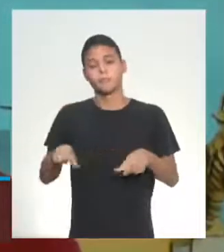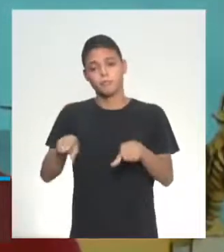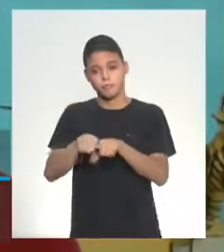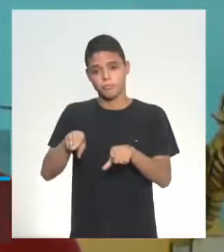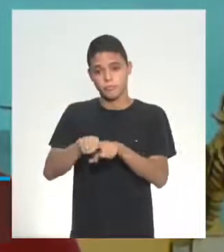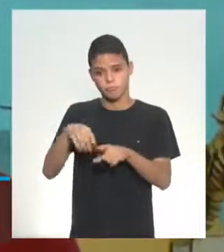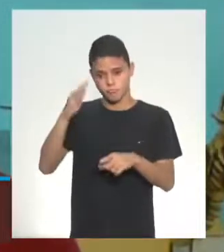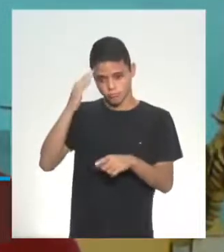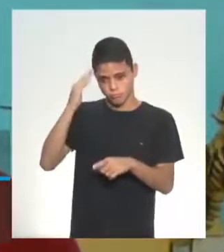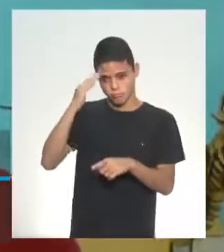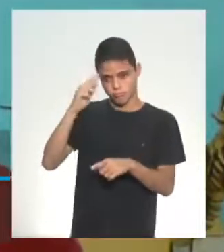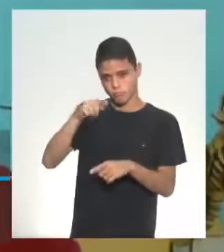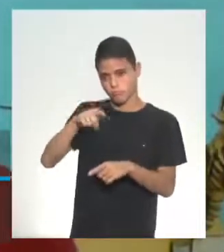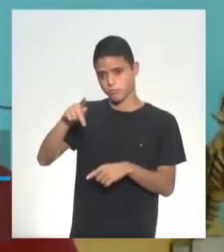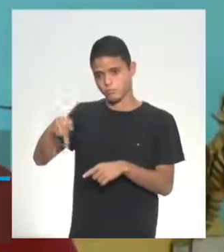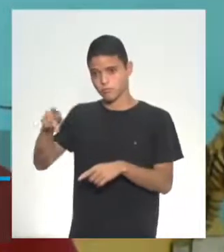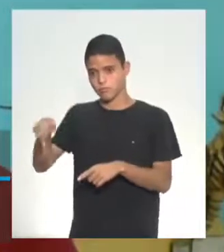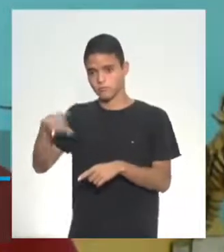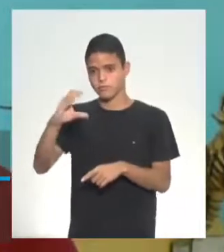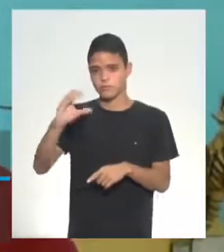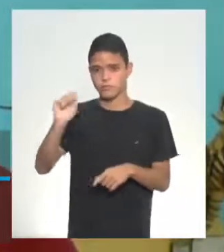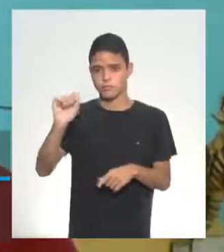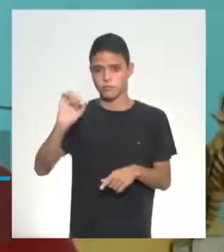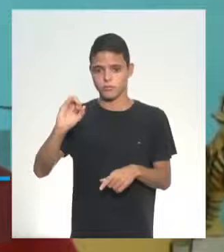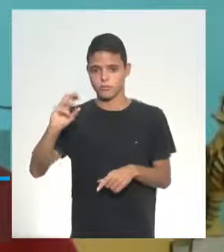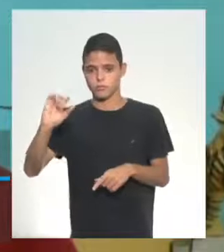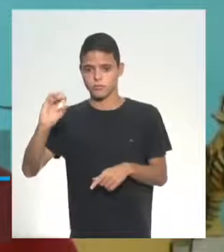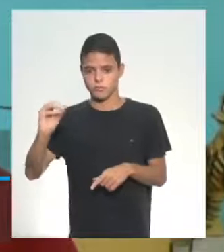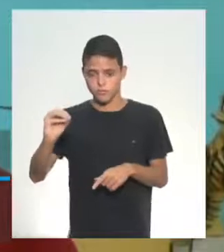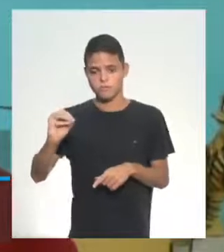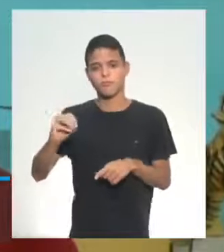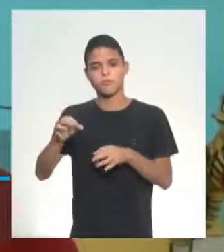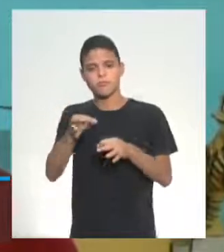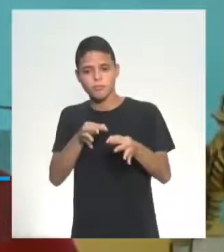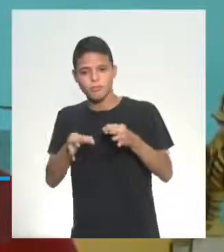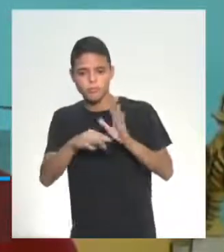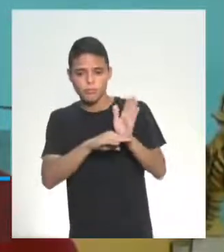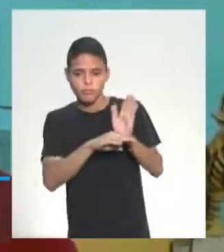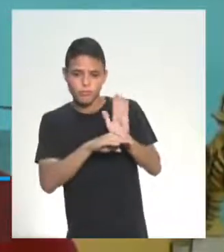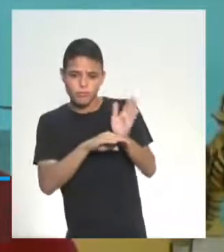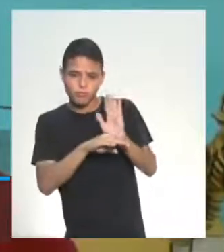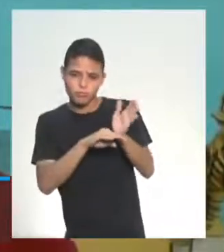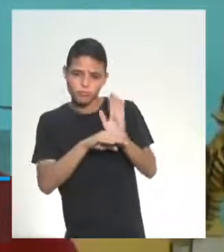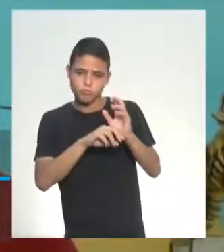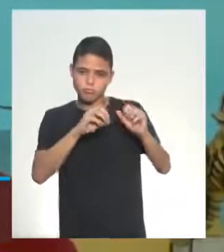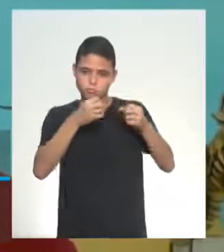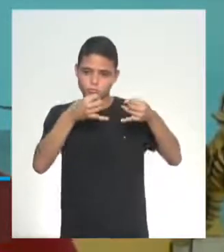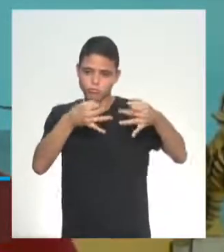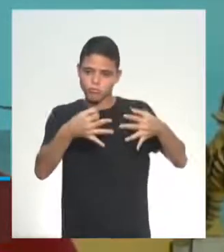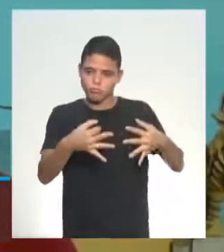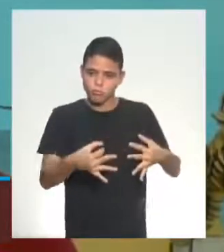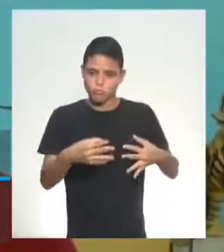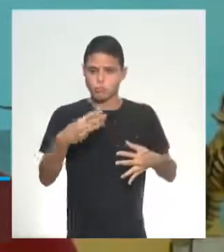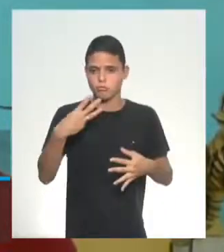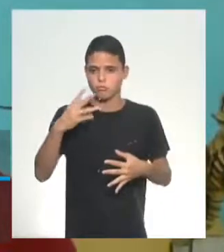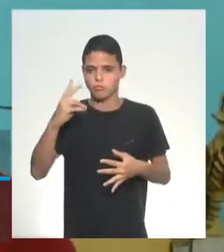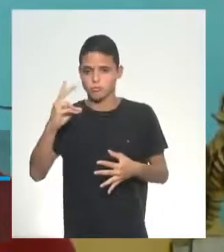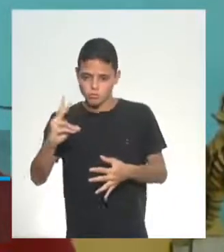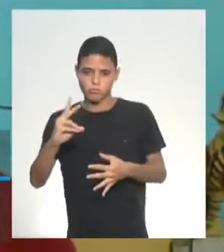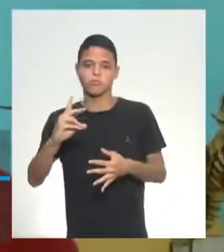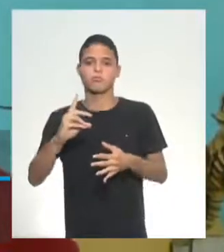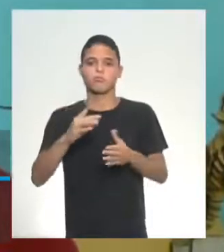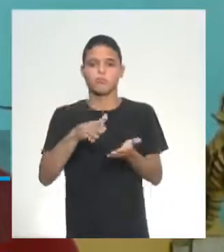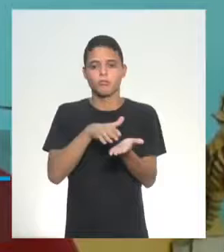um vídeo tutorial para falar um pouquinho da nossa impressora 3D, que está fantástica. Eu tenho certeza que